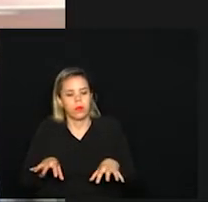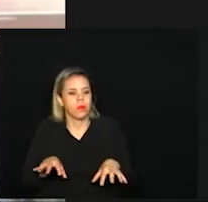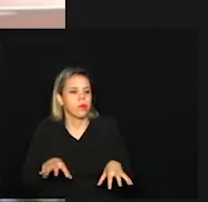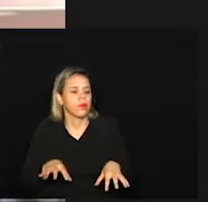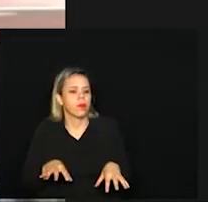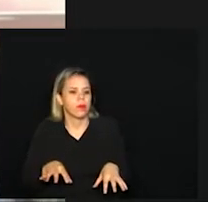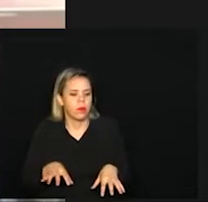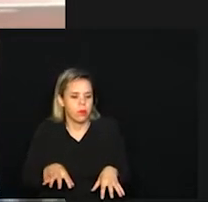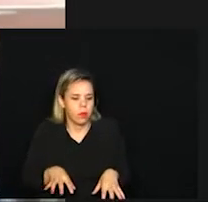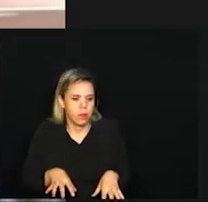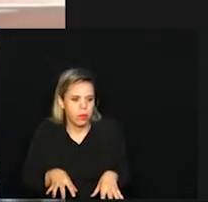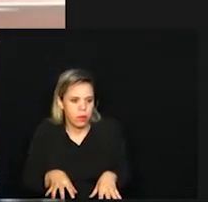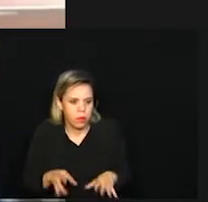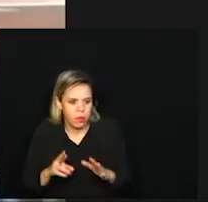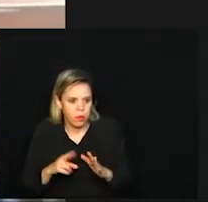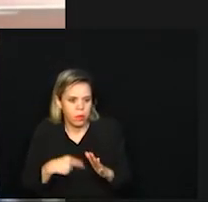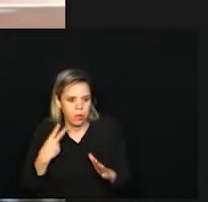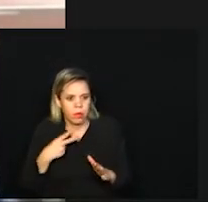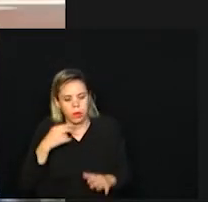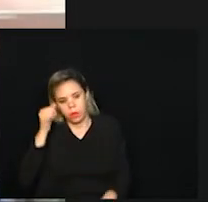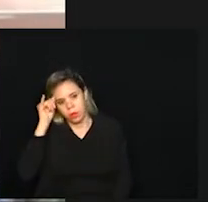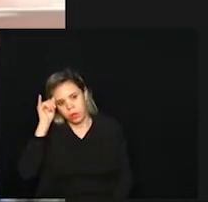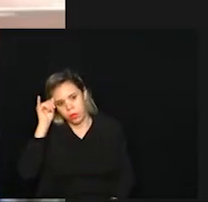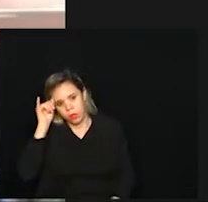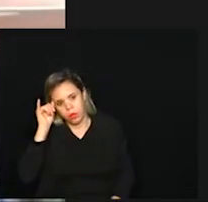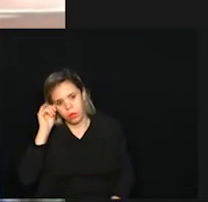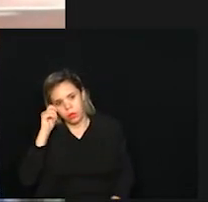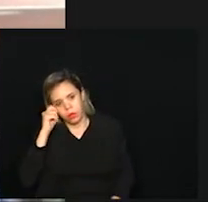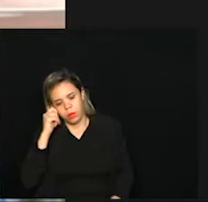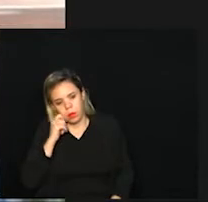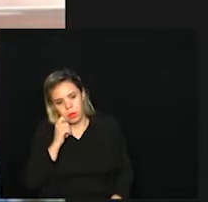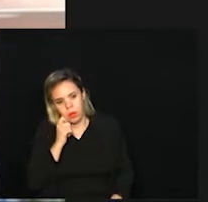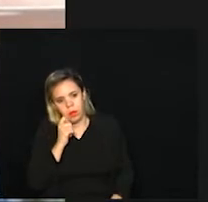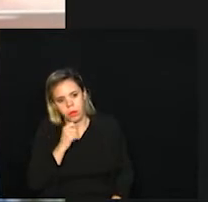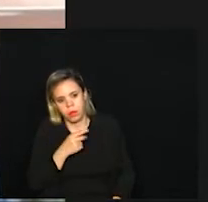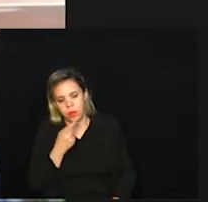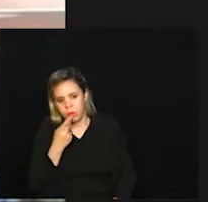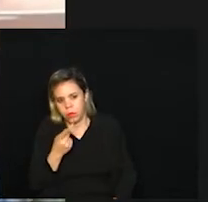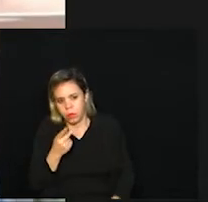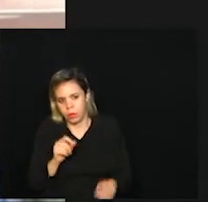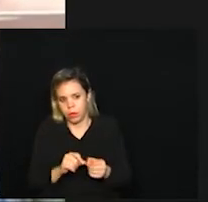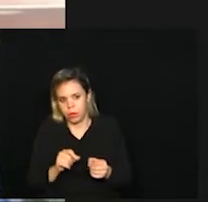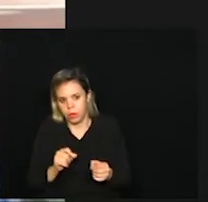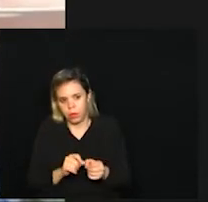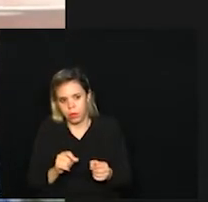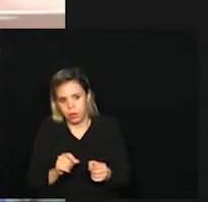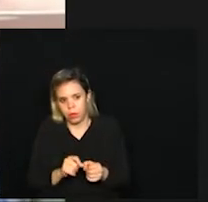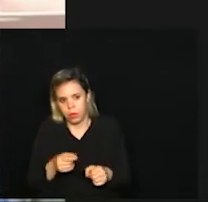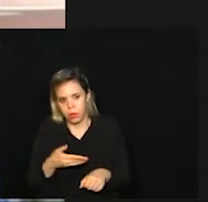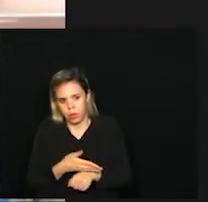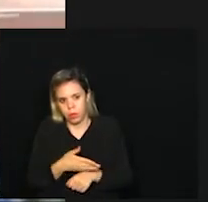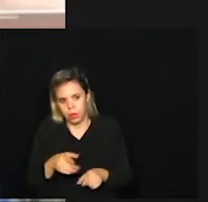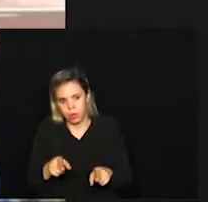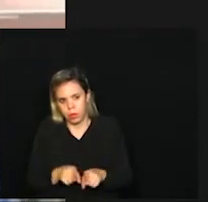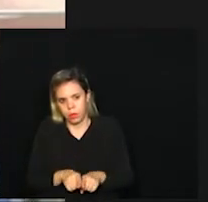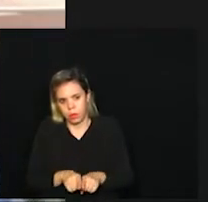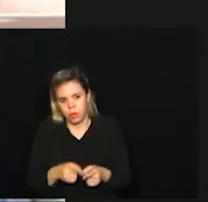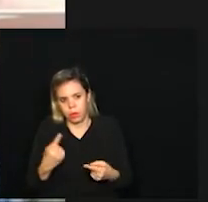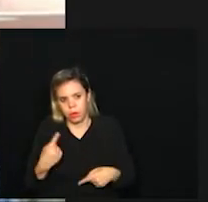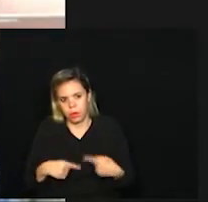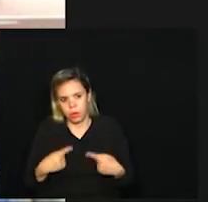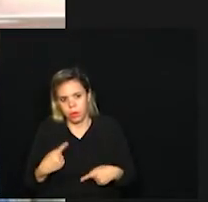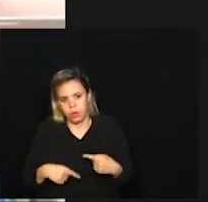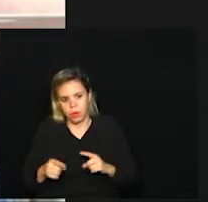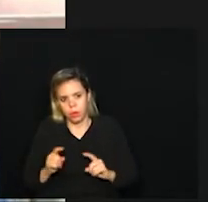né pela poeira do Paulo Google vai fazer essa parte e também nós vamos